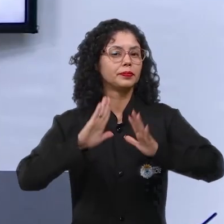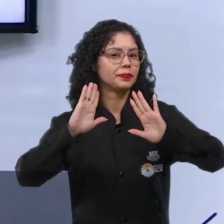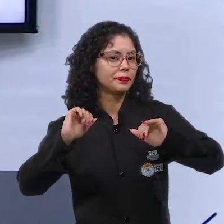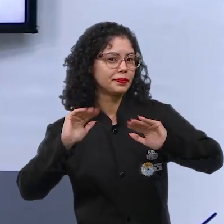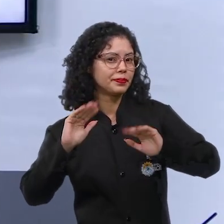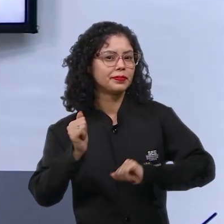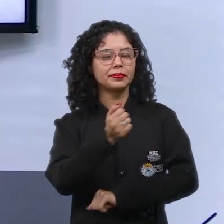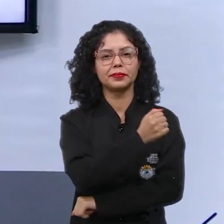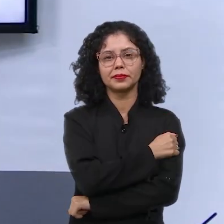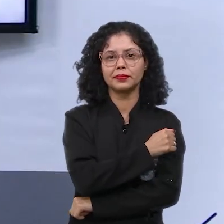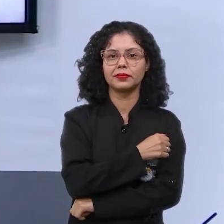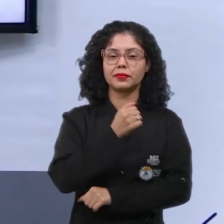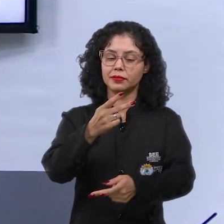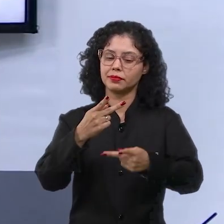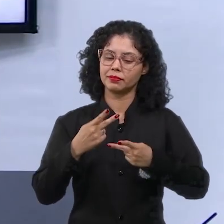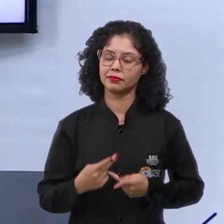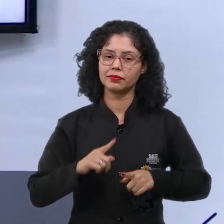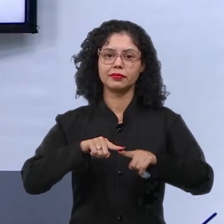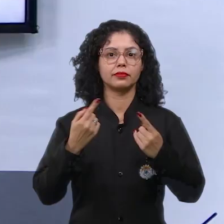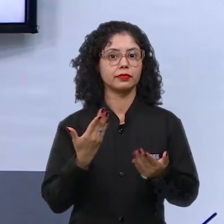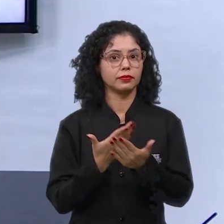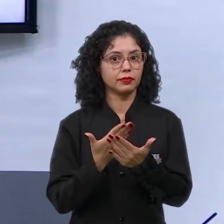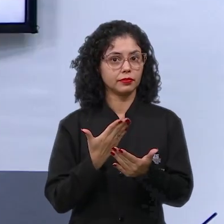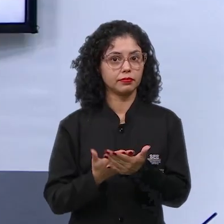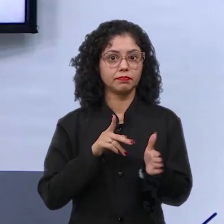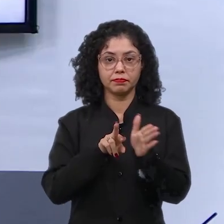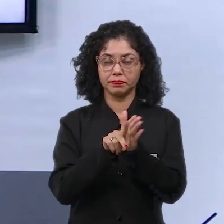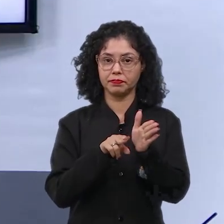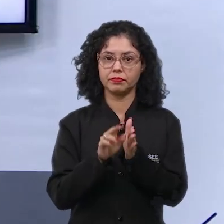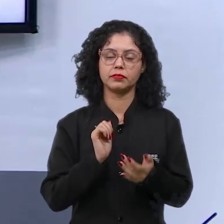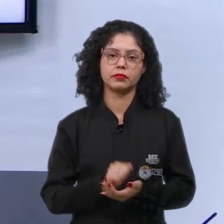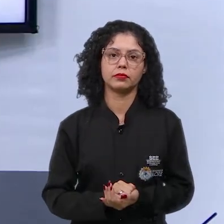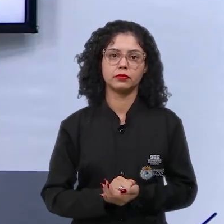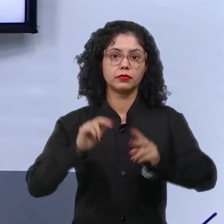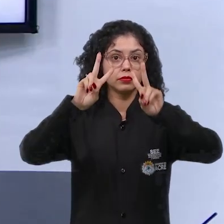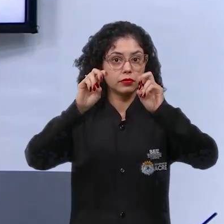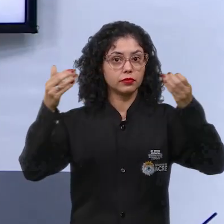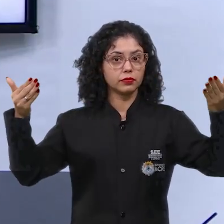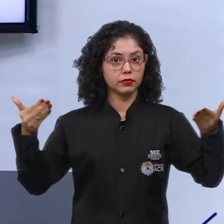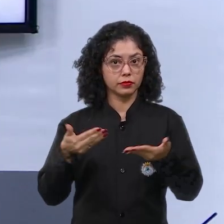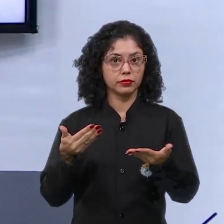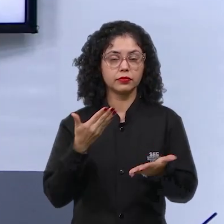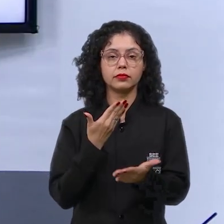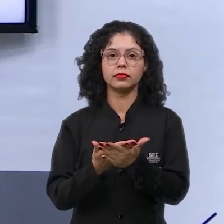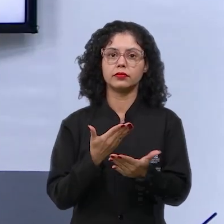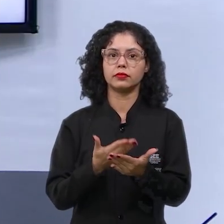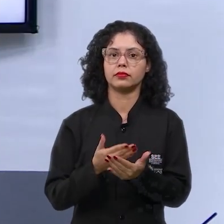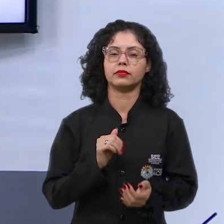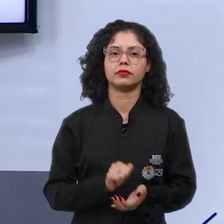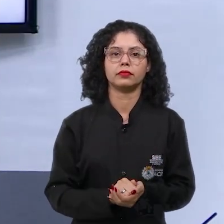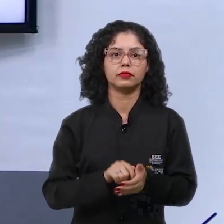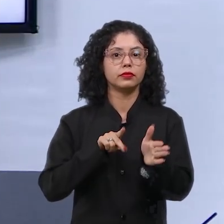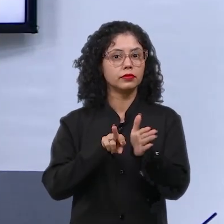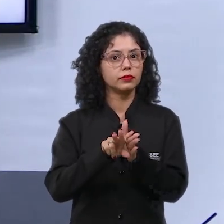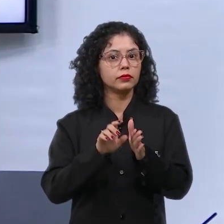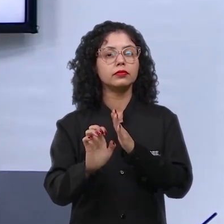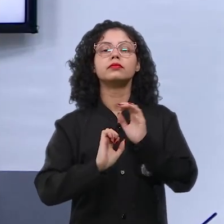Olá, estudantes! Sejam muito bem-vindos para mais uma aula de Biologia. O tema da nossa aula de hoje é